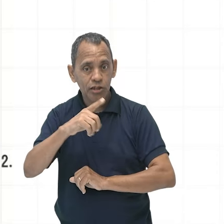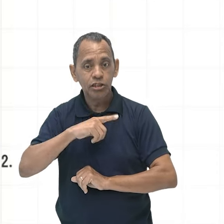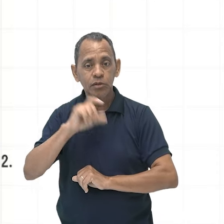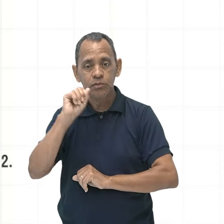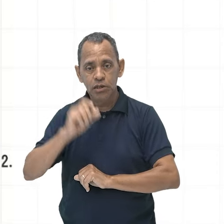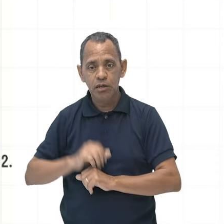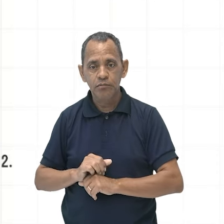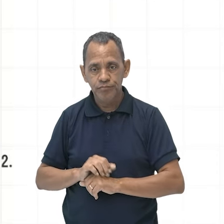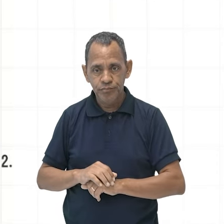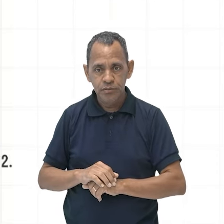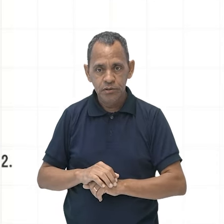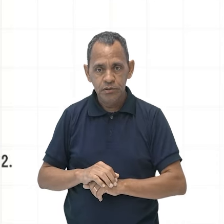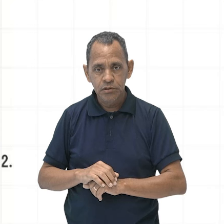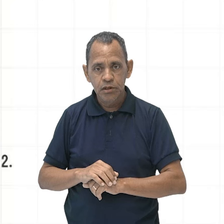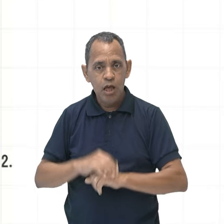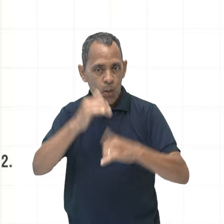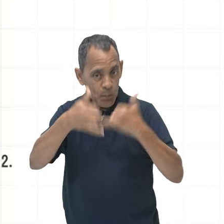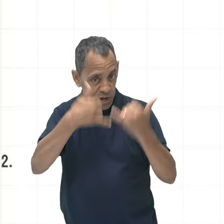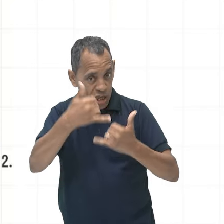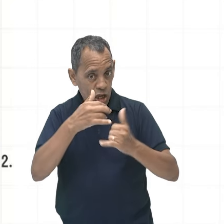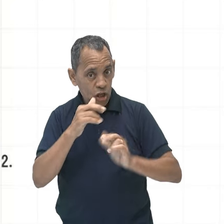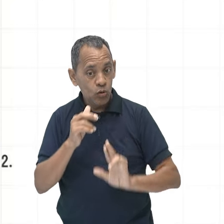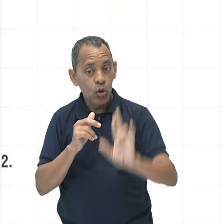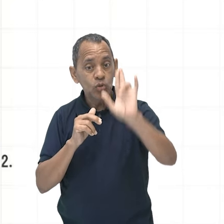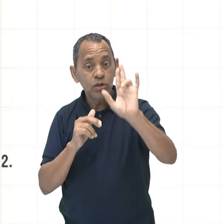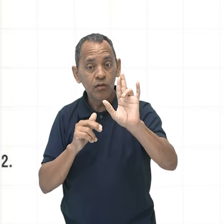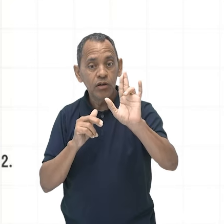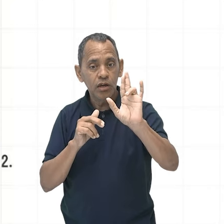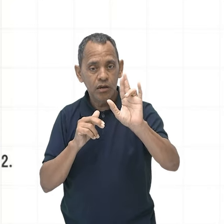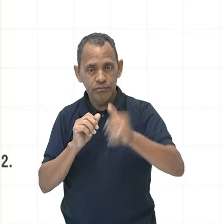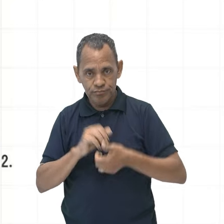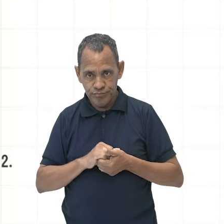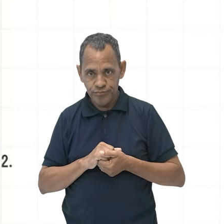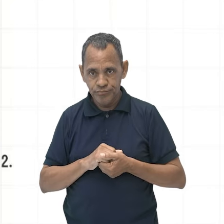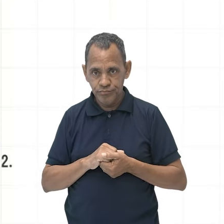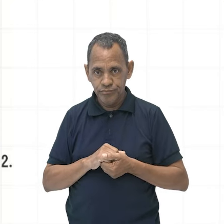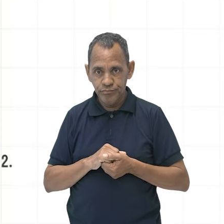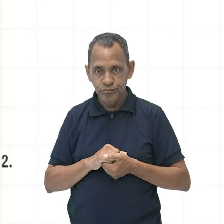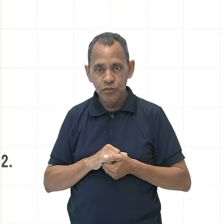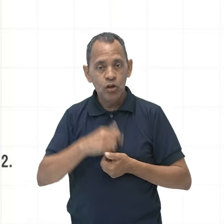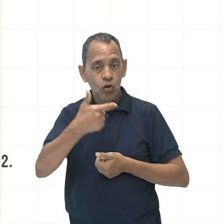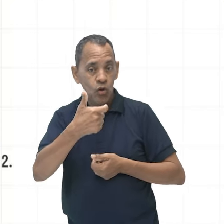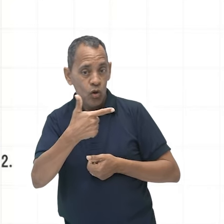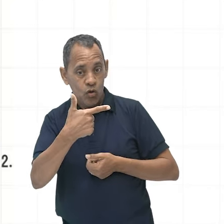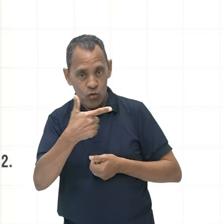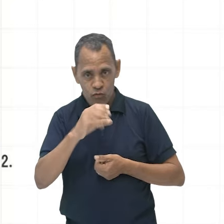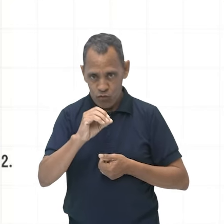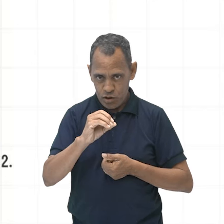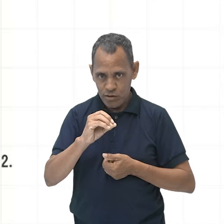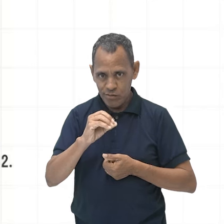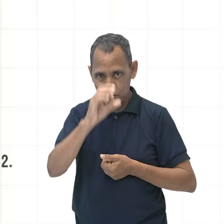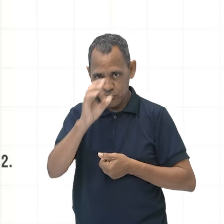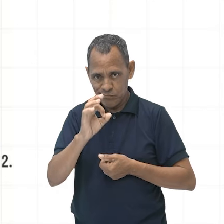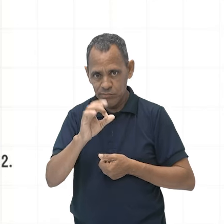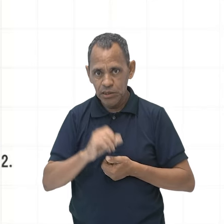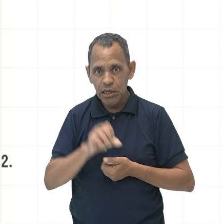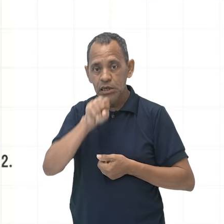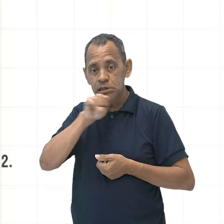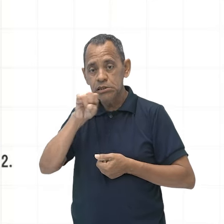temos que brinquedos foi responsável por esta parte, que é de 20%. Então, se a gente colocar